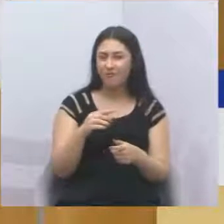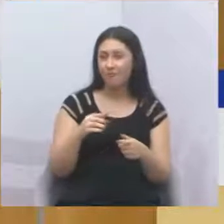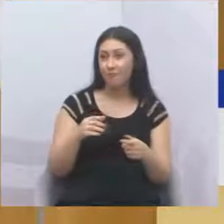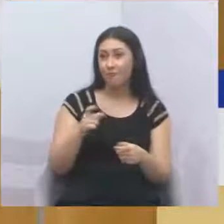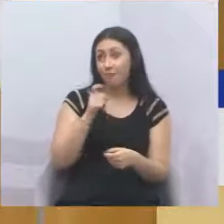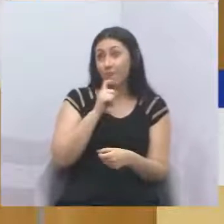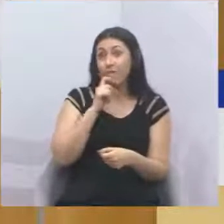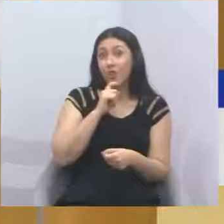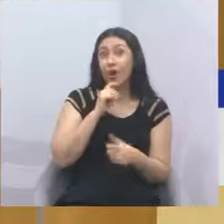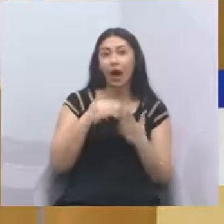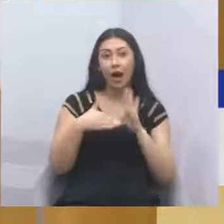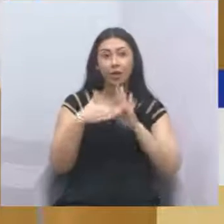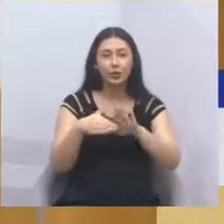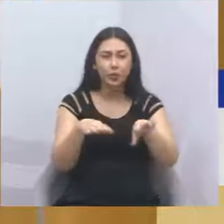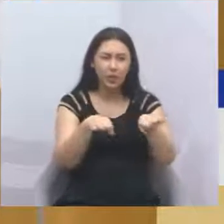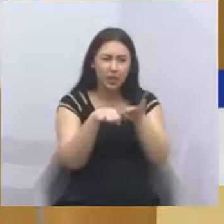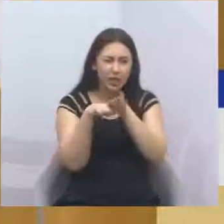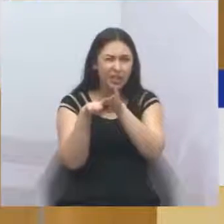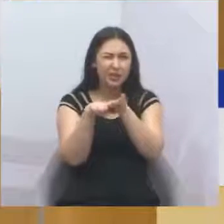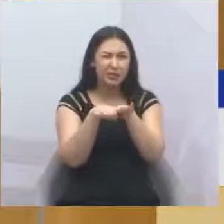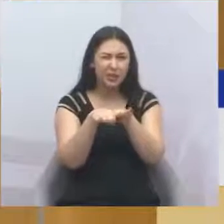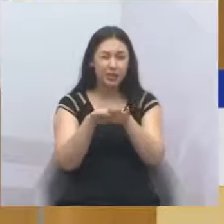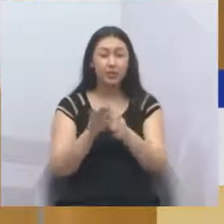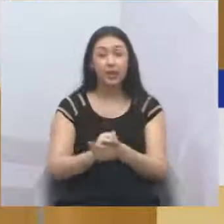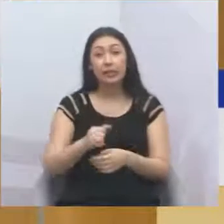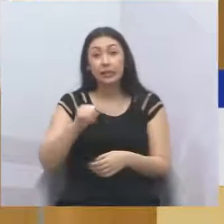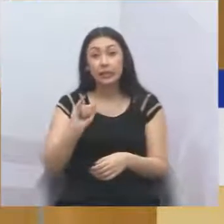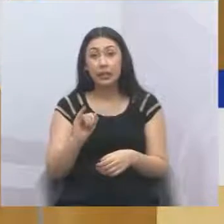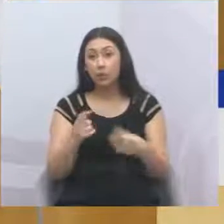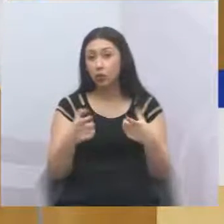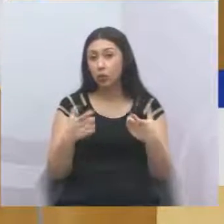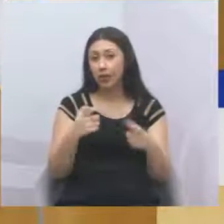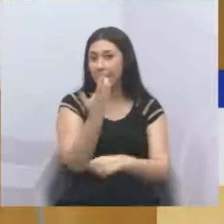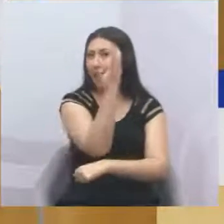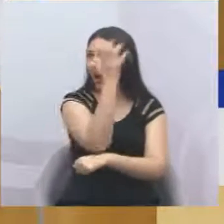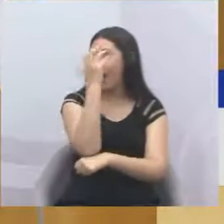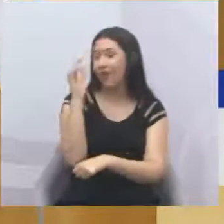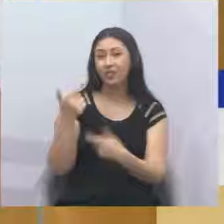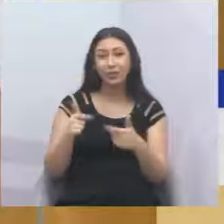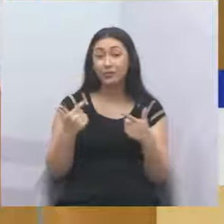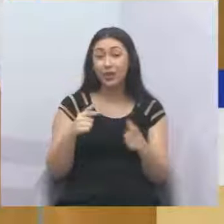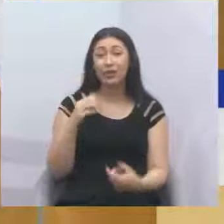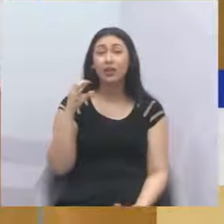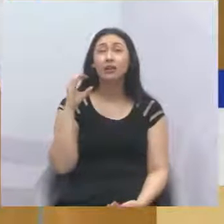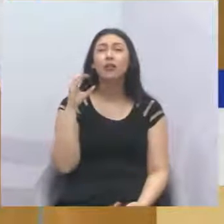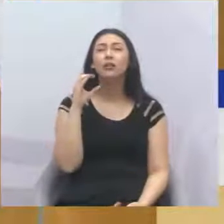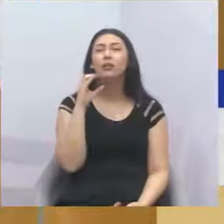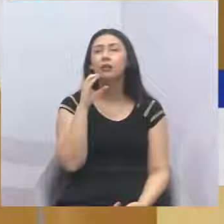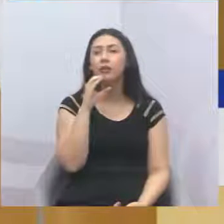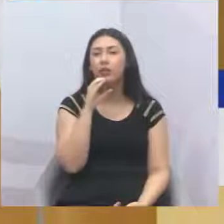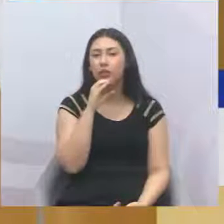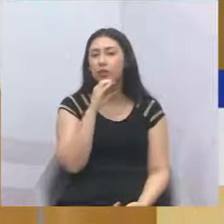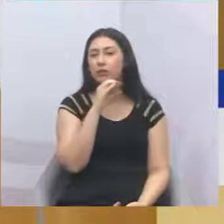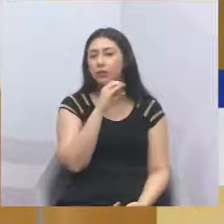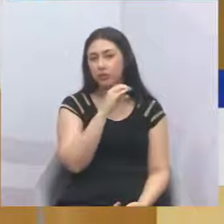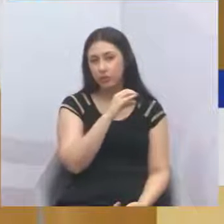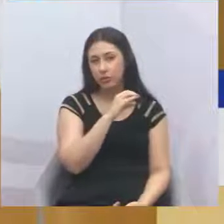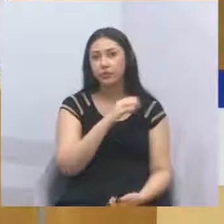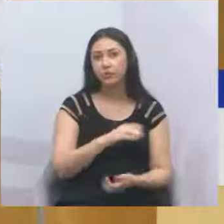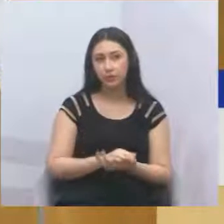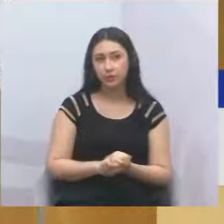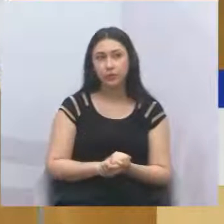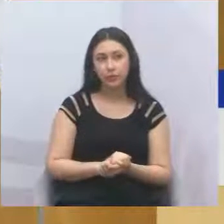árvores plantadas, no calor sofre mais. Basta ver aqui próximo do fórum, né? Eu sempre dou esse